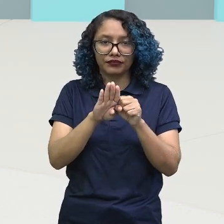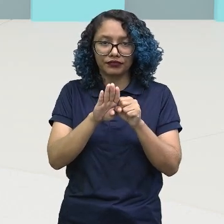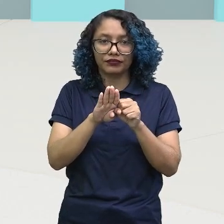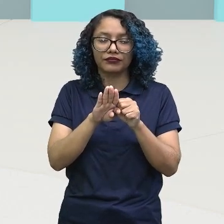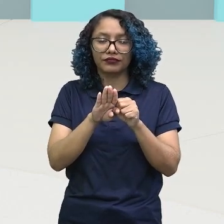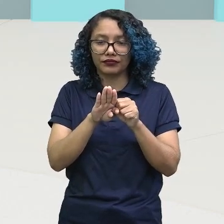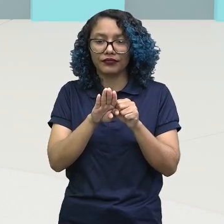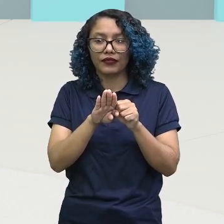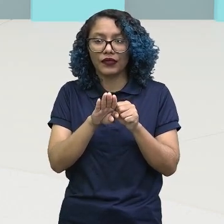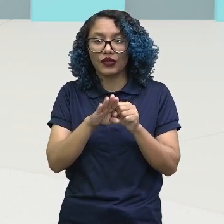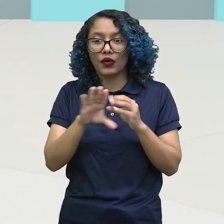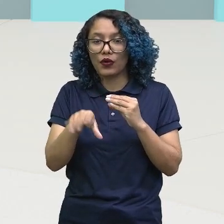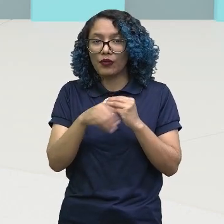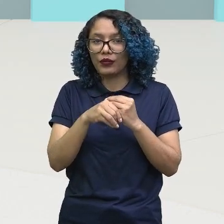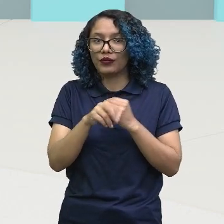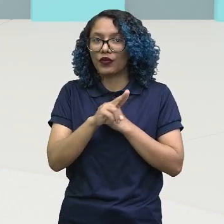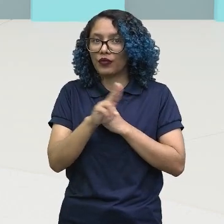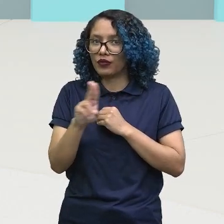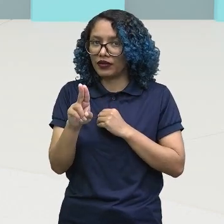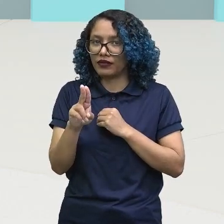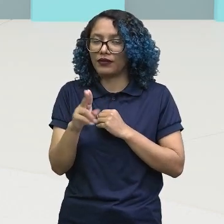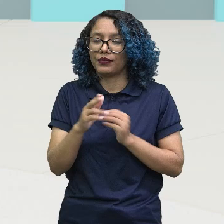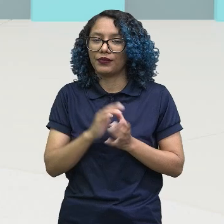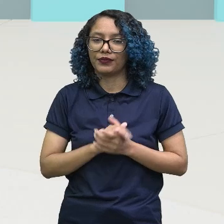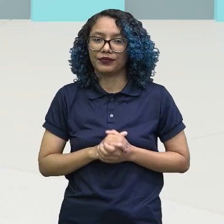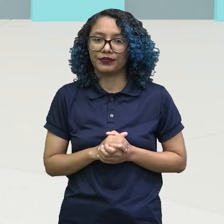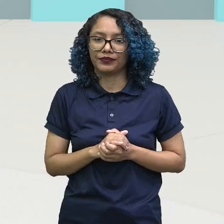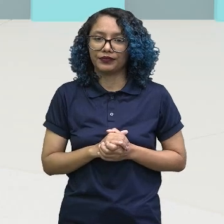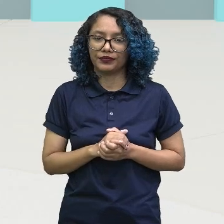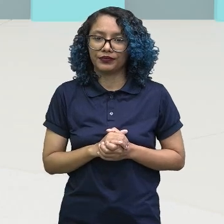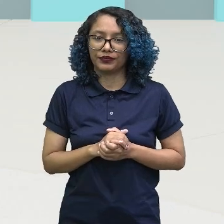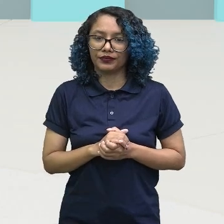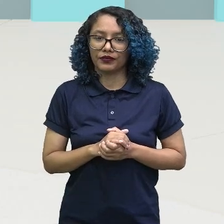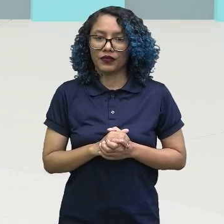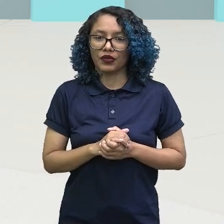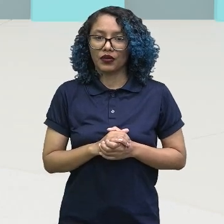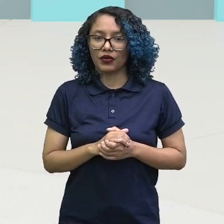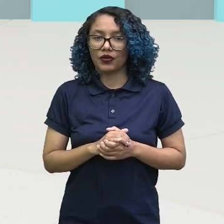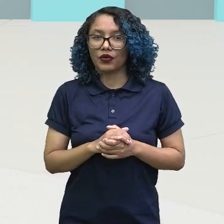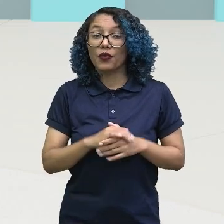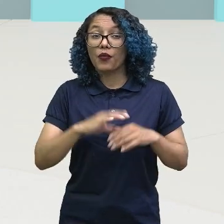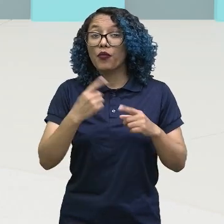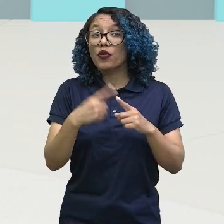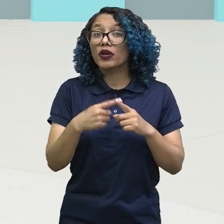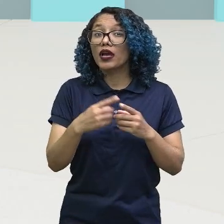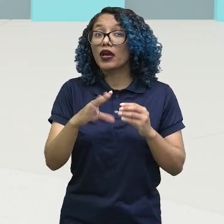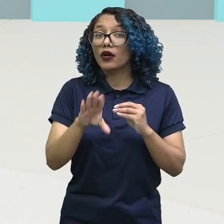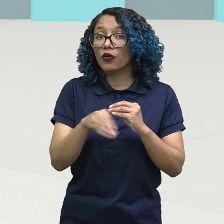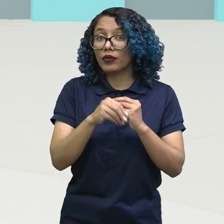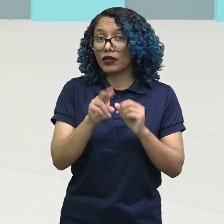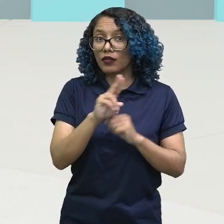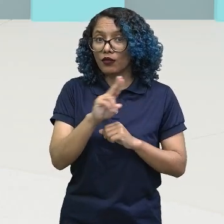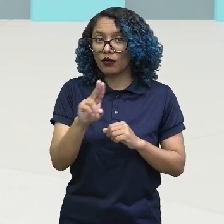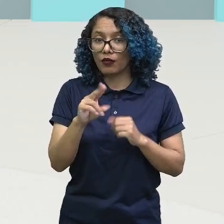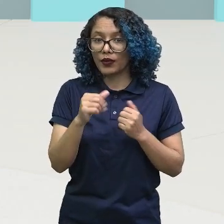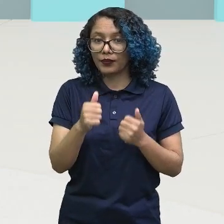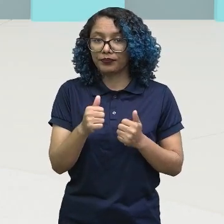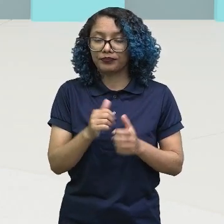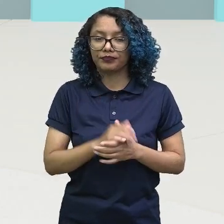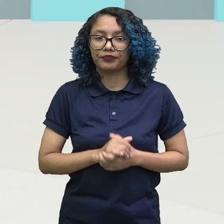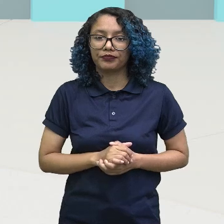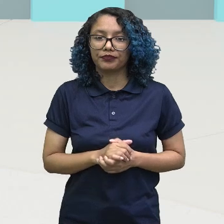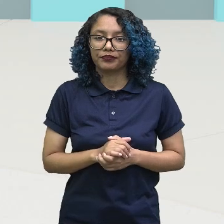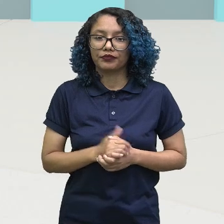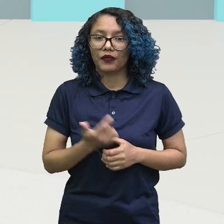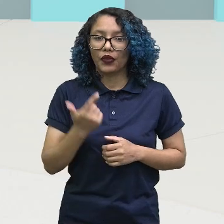substantiva, completiva, nominal. Eu estou completando um nome, beleza? Vejamos